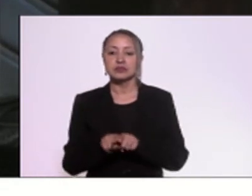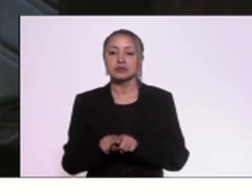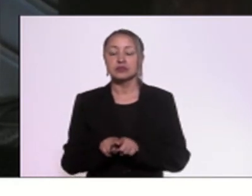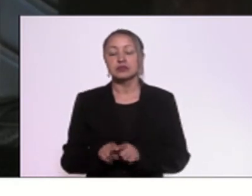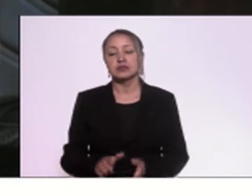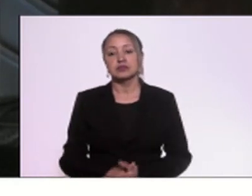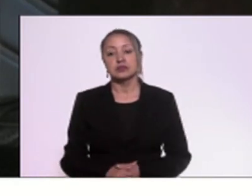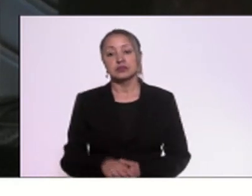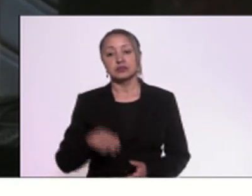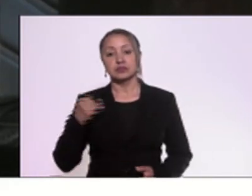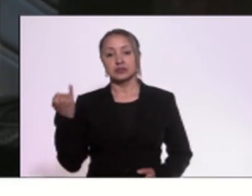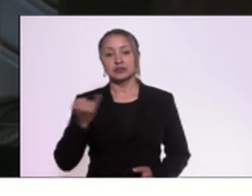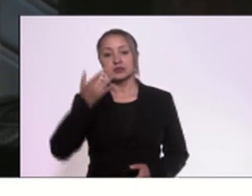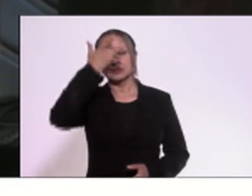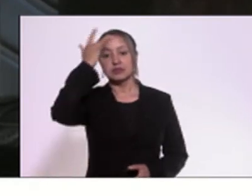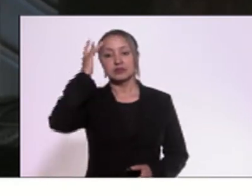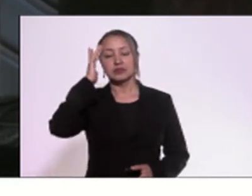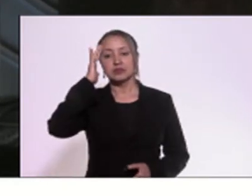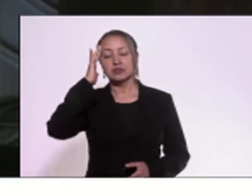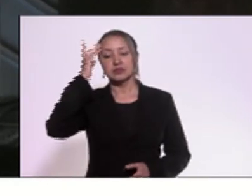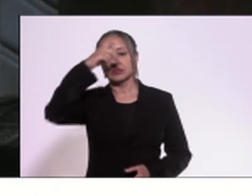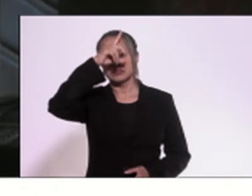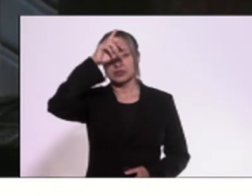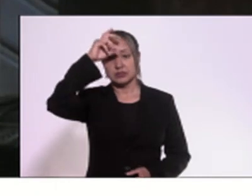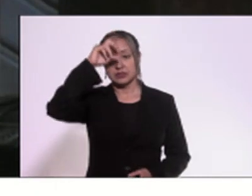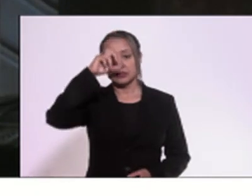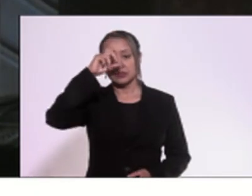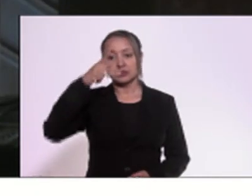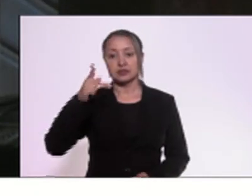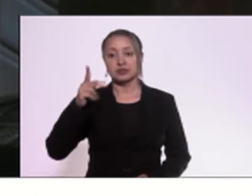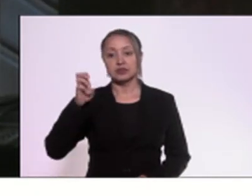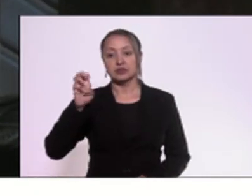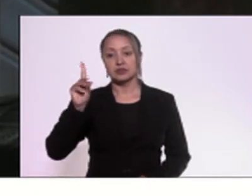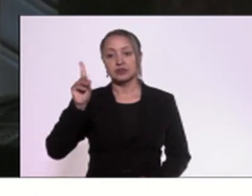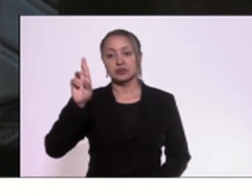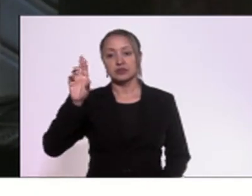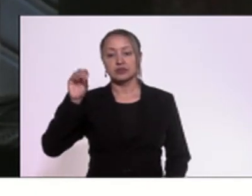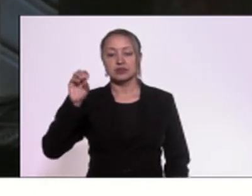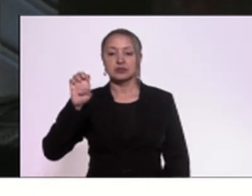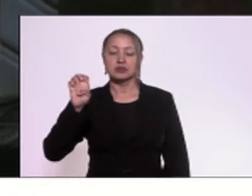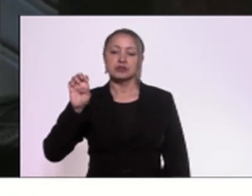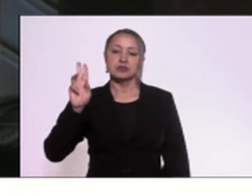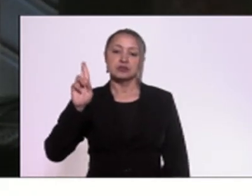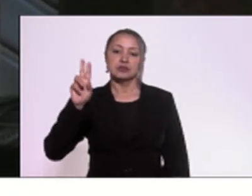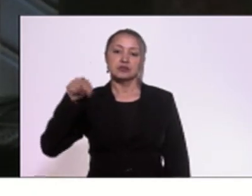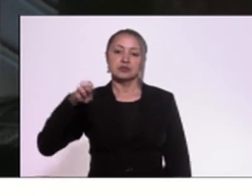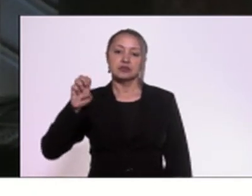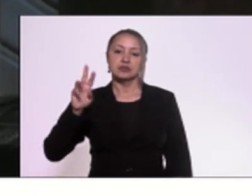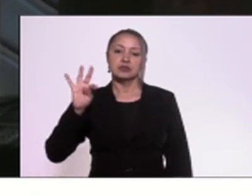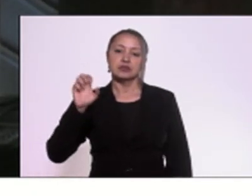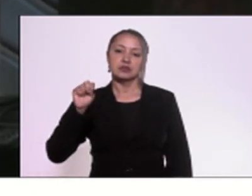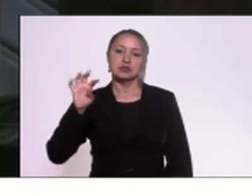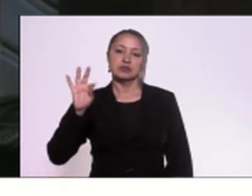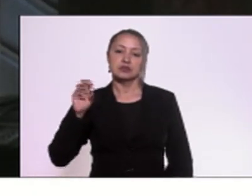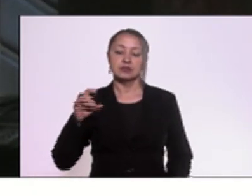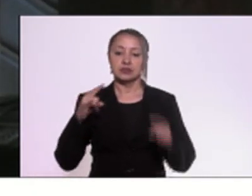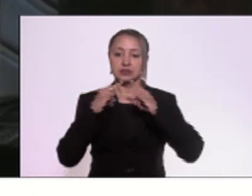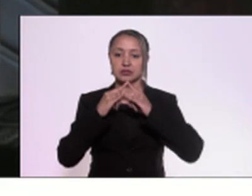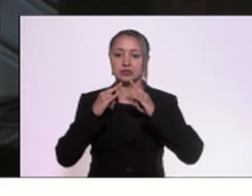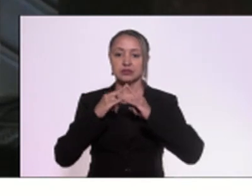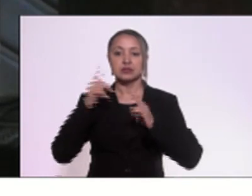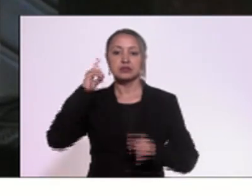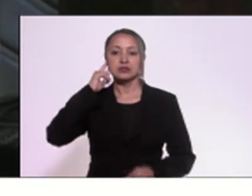nós respeitamos aqueles cidadãos como Adailton, que de verdade lutam pela cultura brasileira.